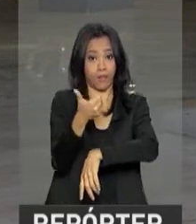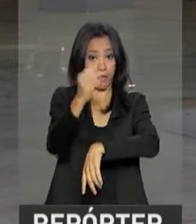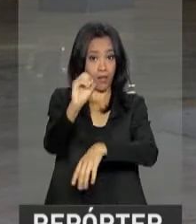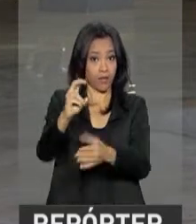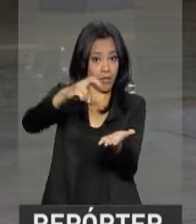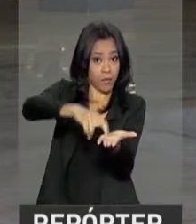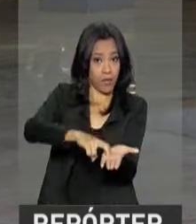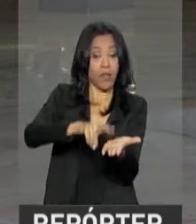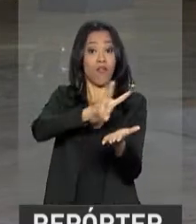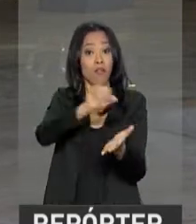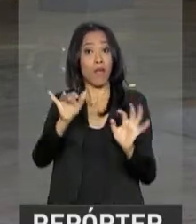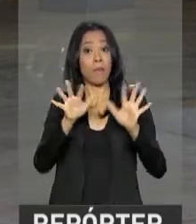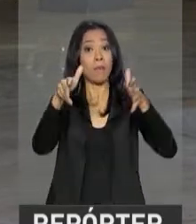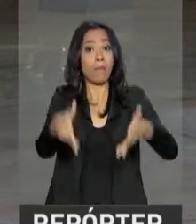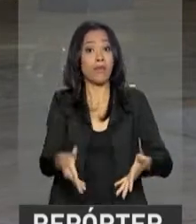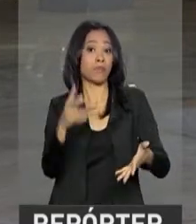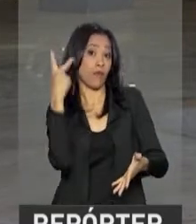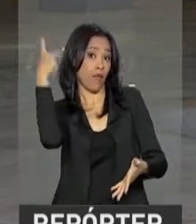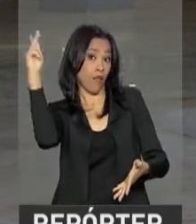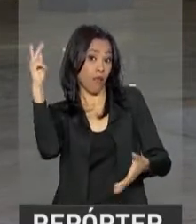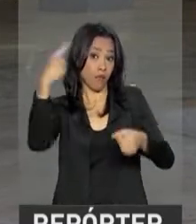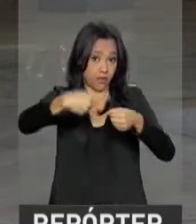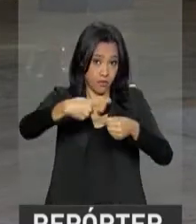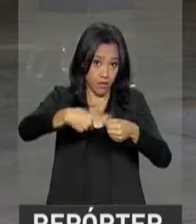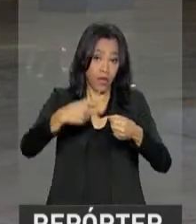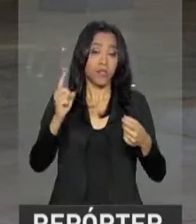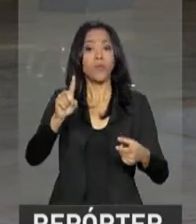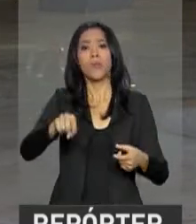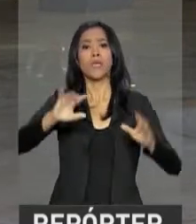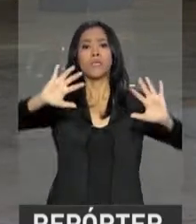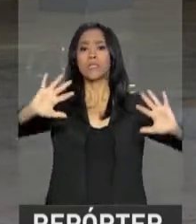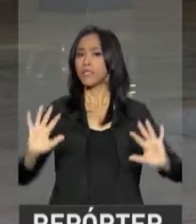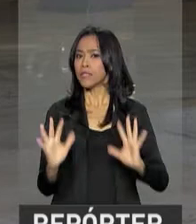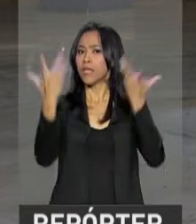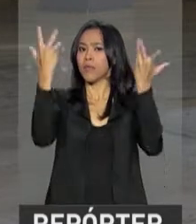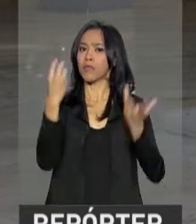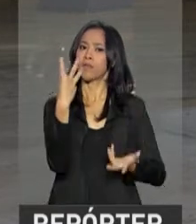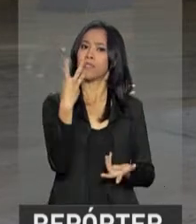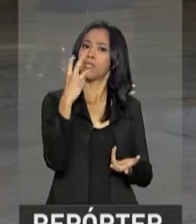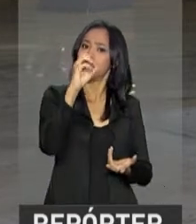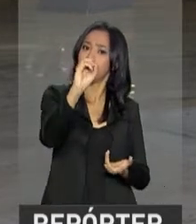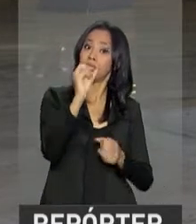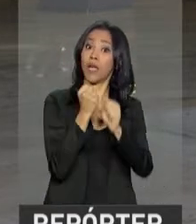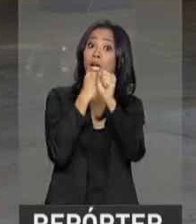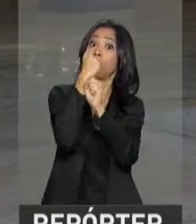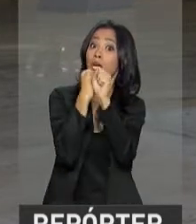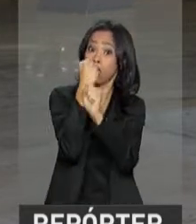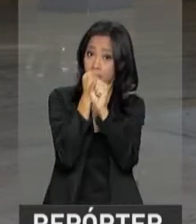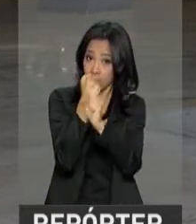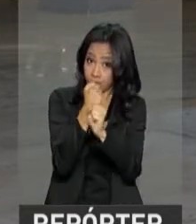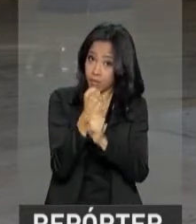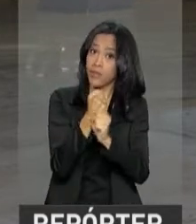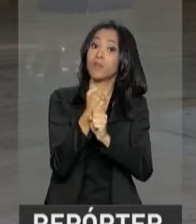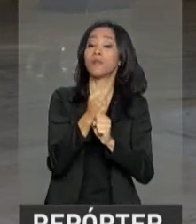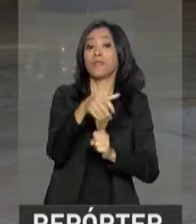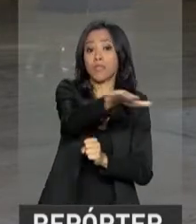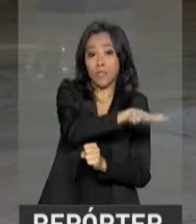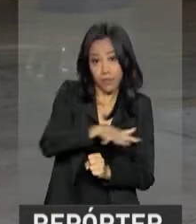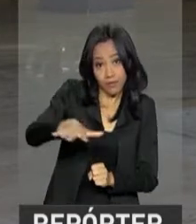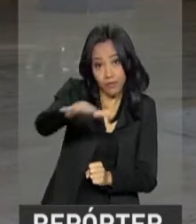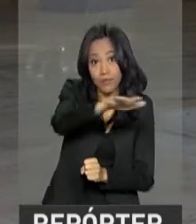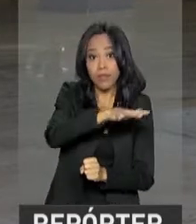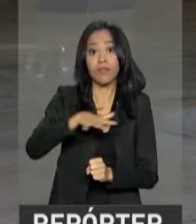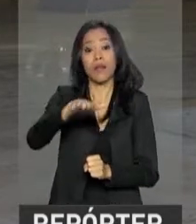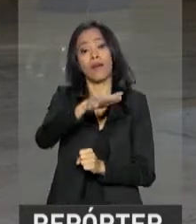participar na cidade de iperó da celebração de 30 anos de autonomia tecnológica no enriquecimento de urânio